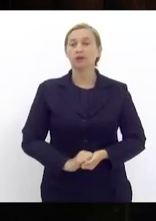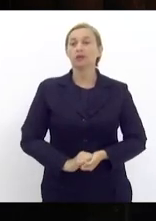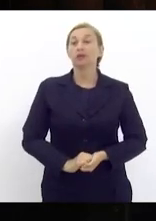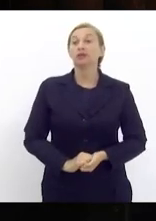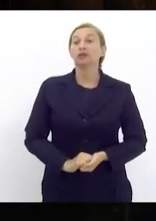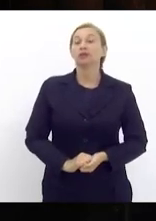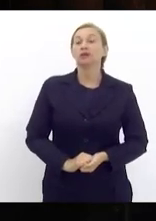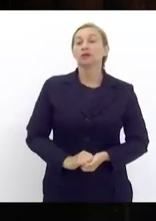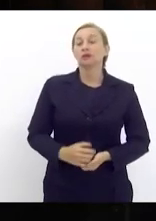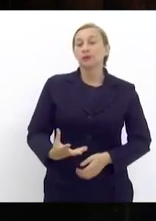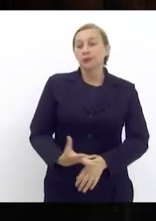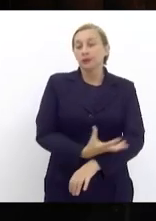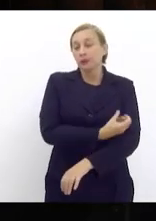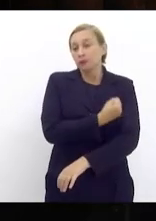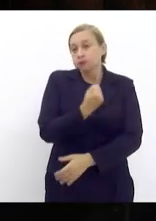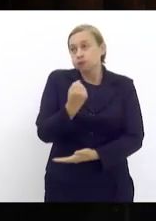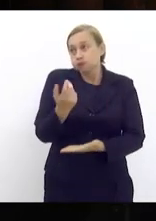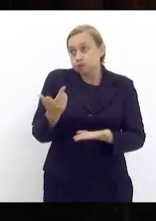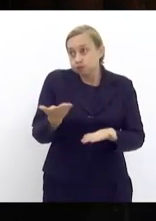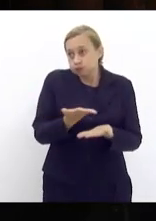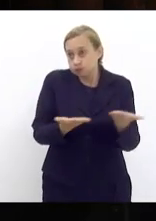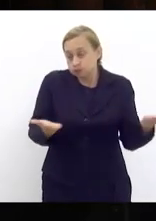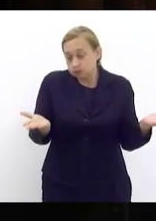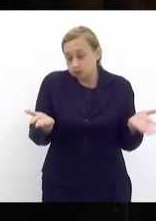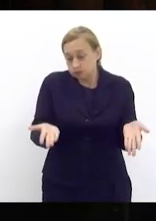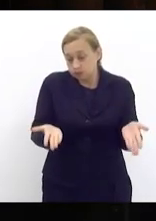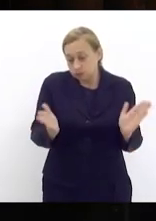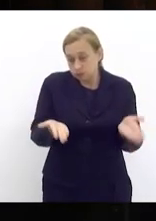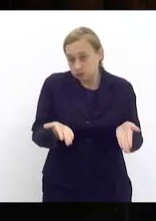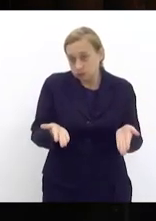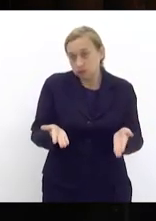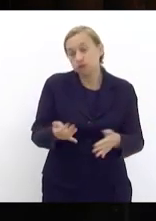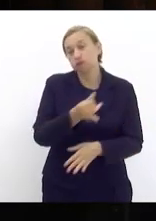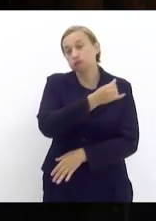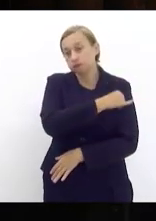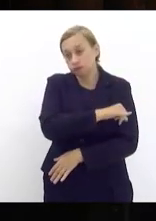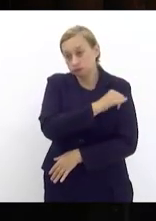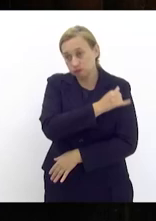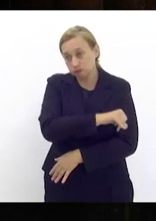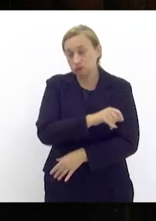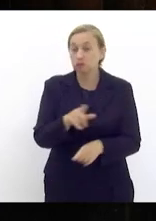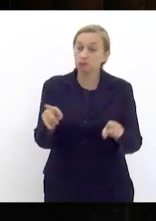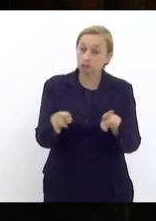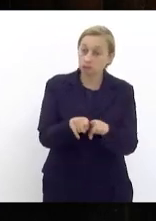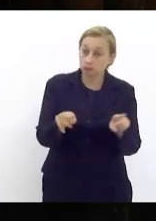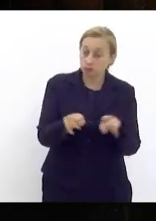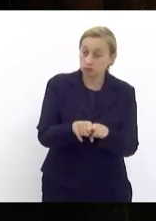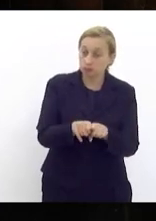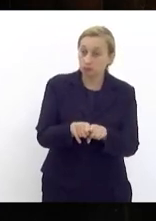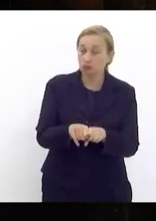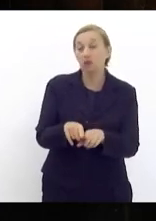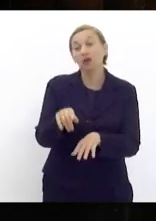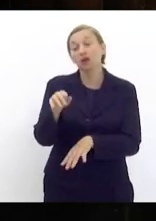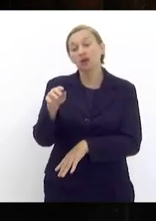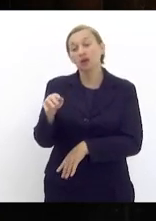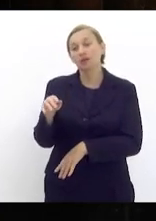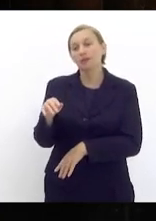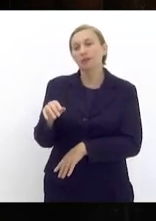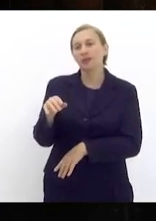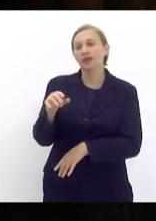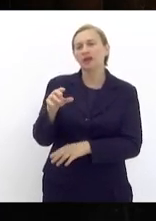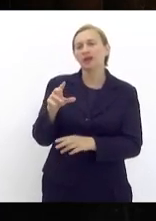com essa emoção sobre o que a gente perdeu hoje, tanto no Rio de Janeiro, como na cidade de Blumenau, em Santa